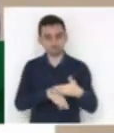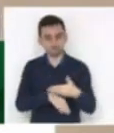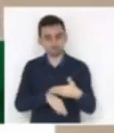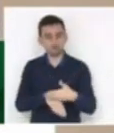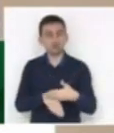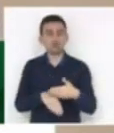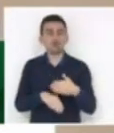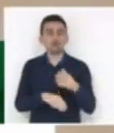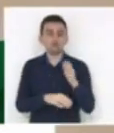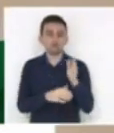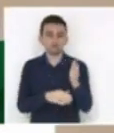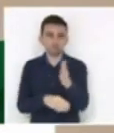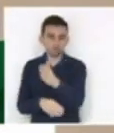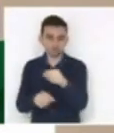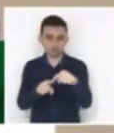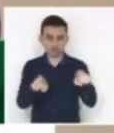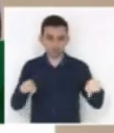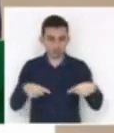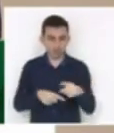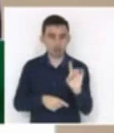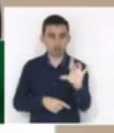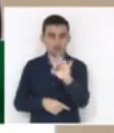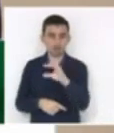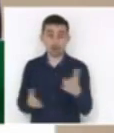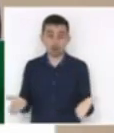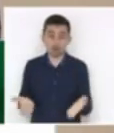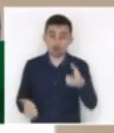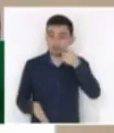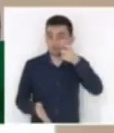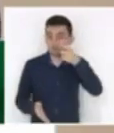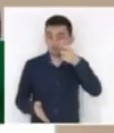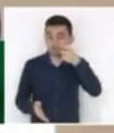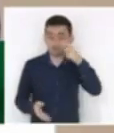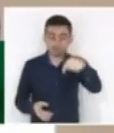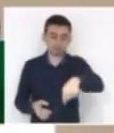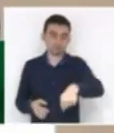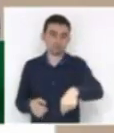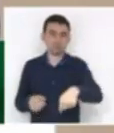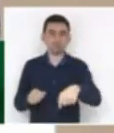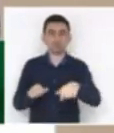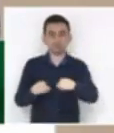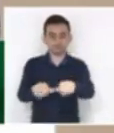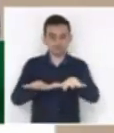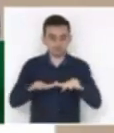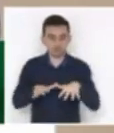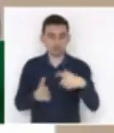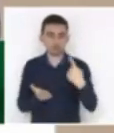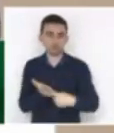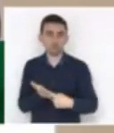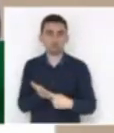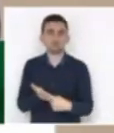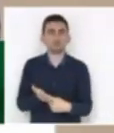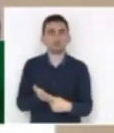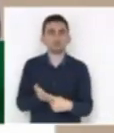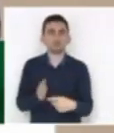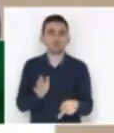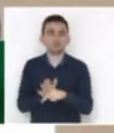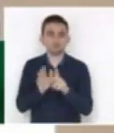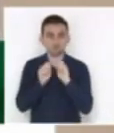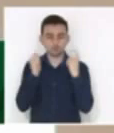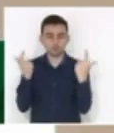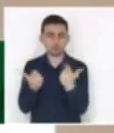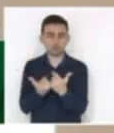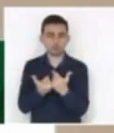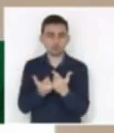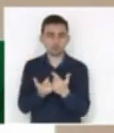gabinetes e se faz presente também acompanhando essa sessão ordinária da Assembleia Legislativa do Estado de Santa Catarina. O